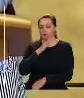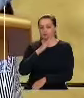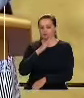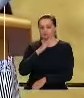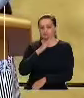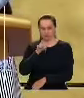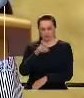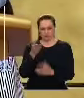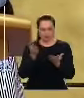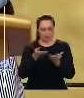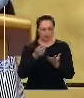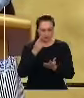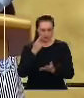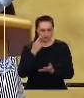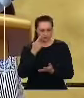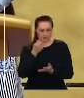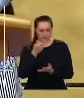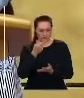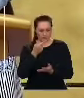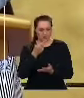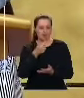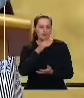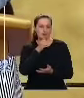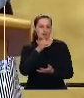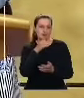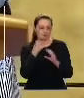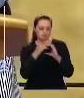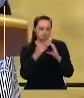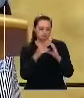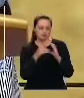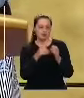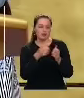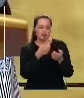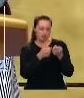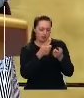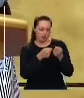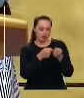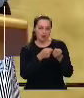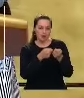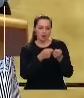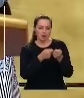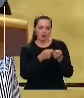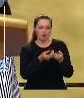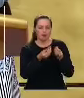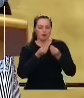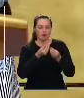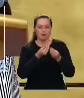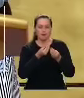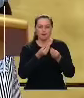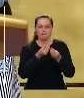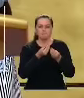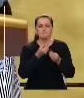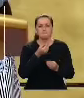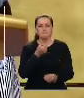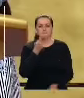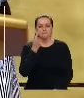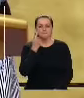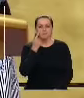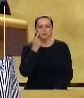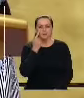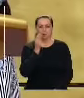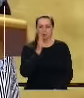Você já deve ter ouvido mensagens a respeito desse assunto, de que